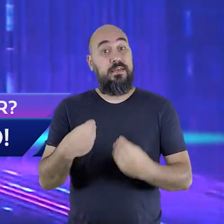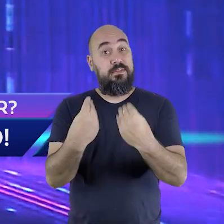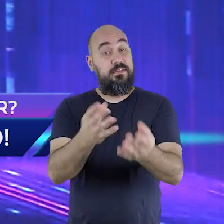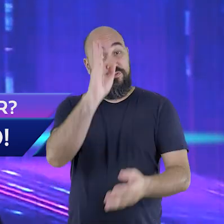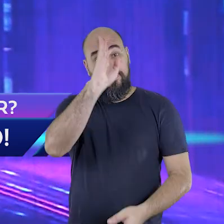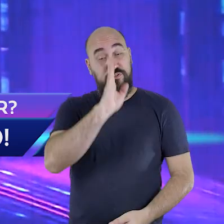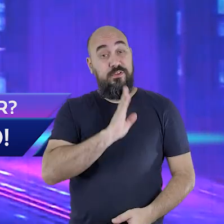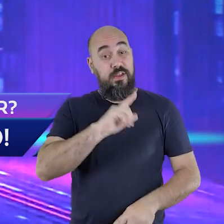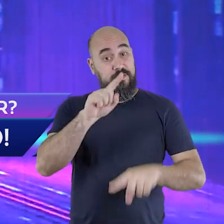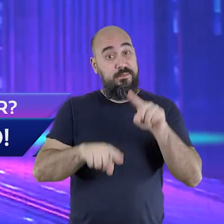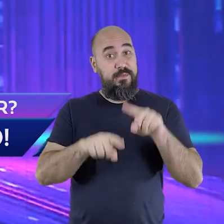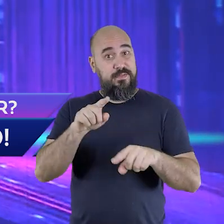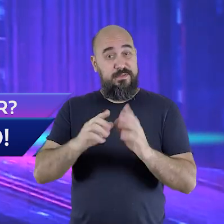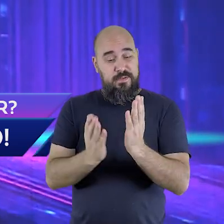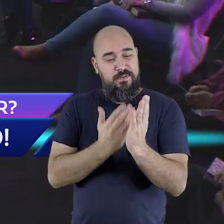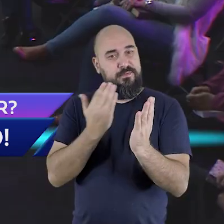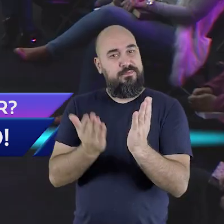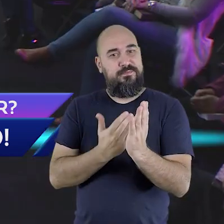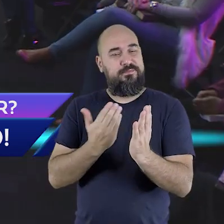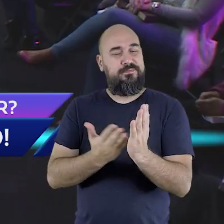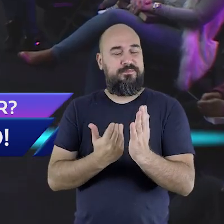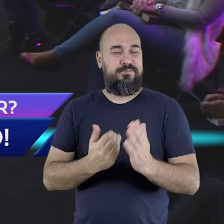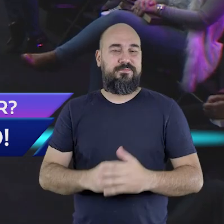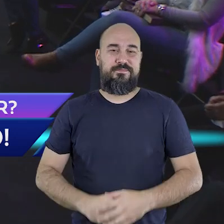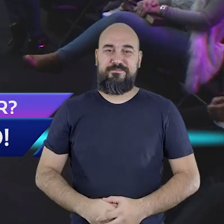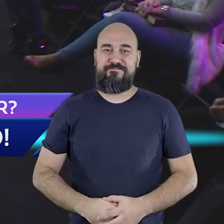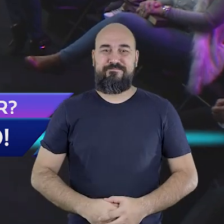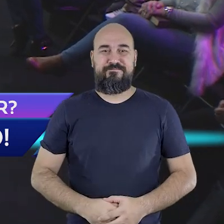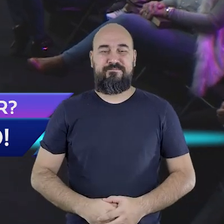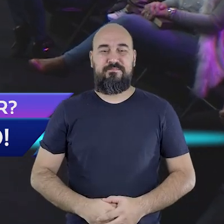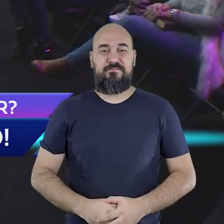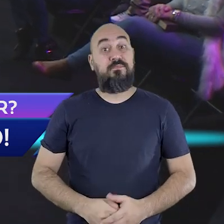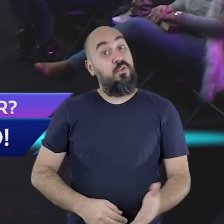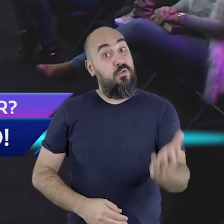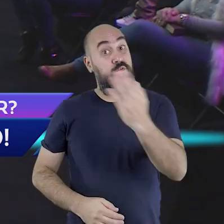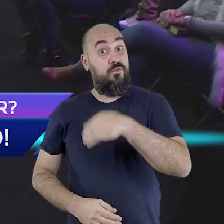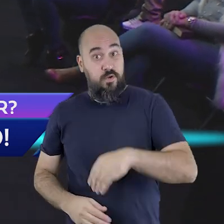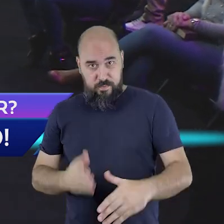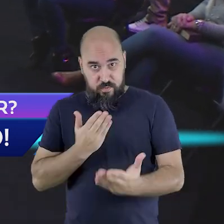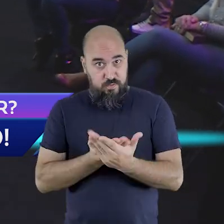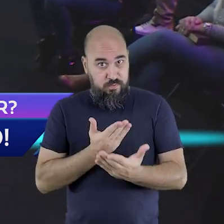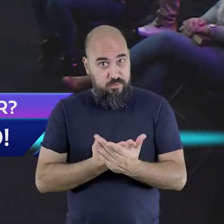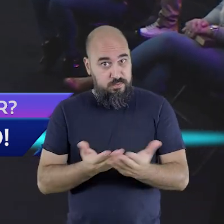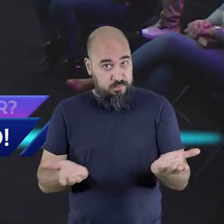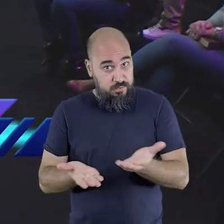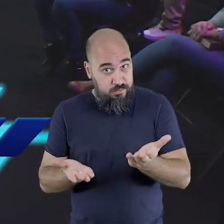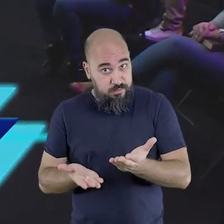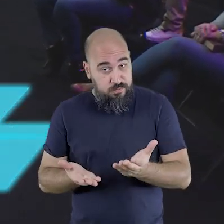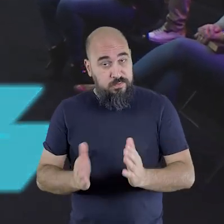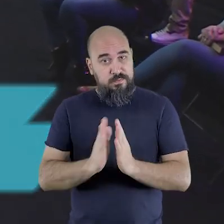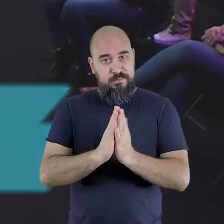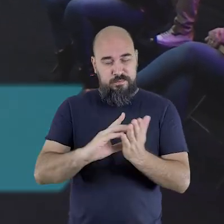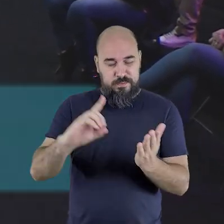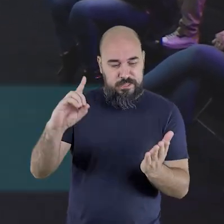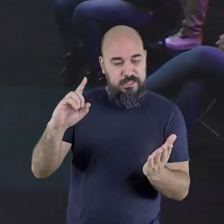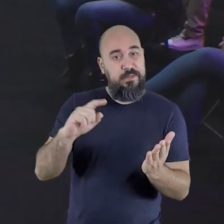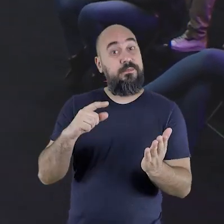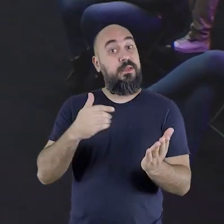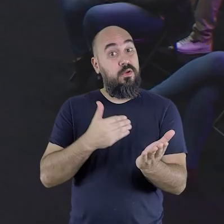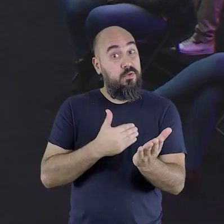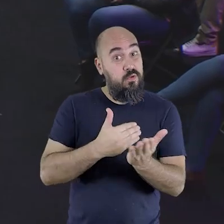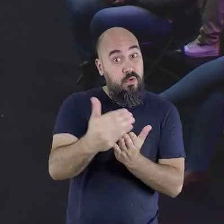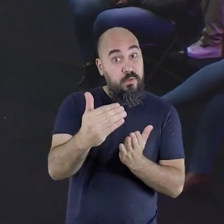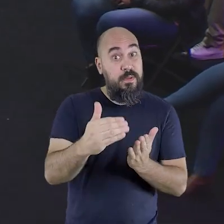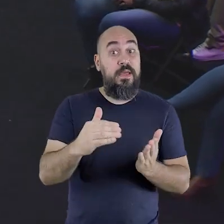certo? Combinado? Então, vamos a palavra de Deus, vamos pegar as nossas Bíblias, porque